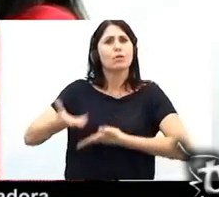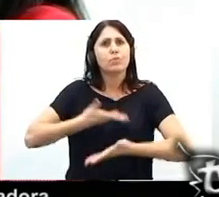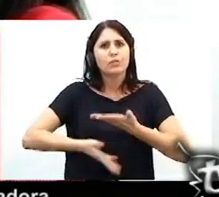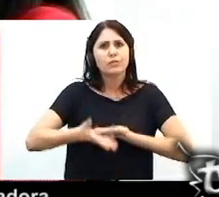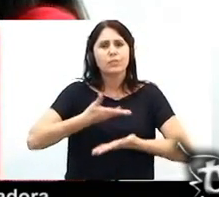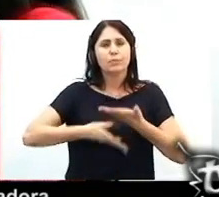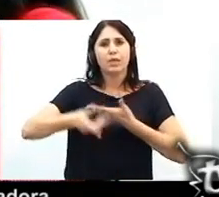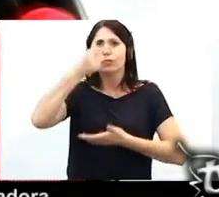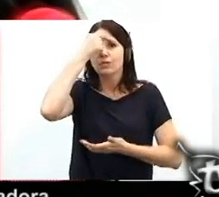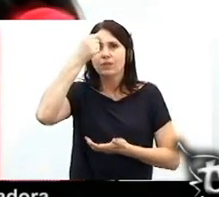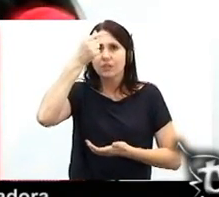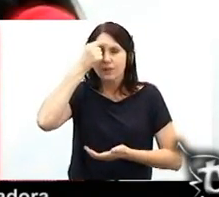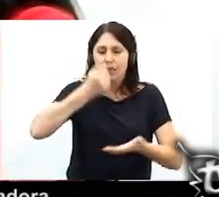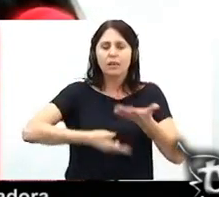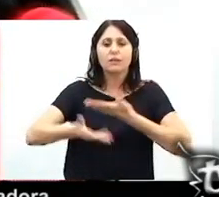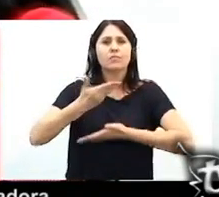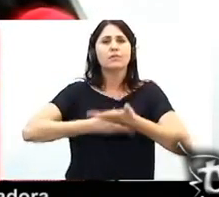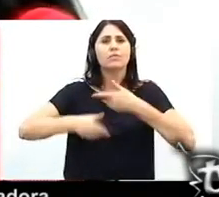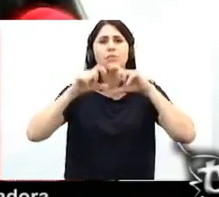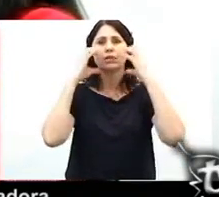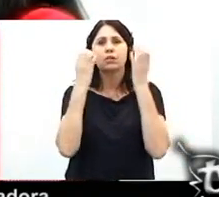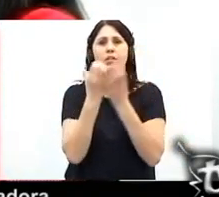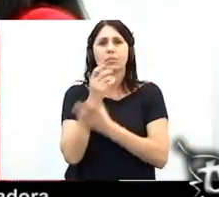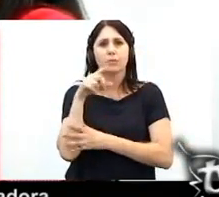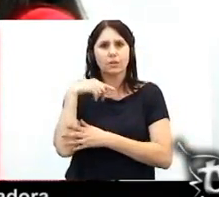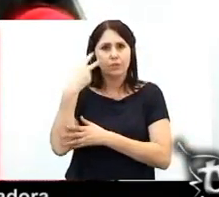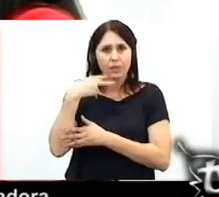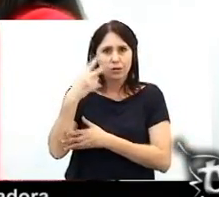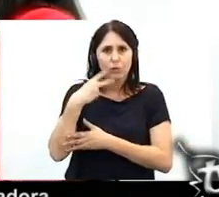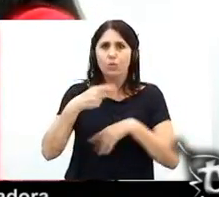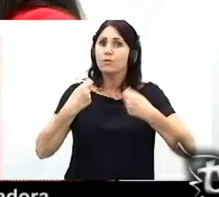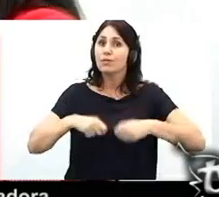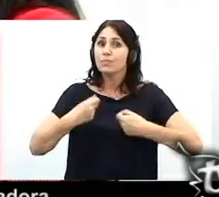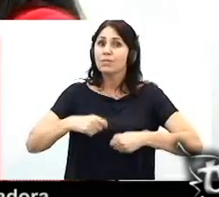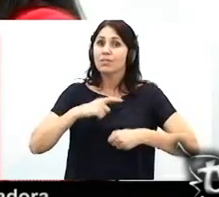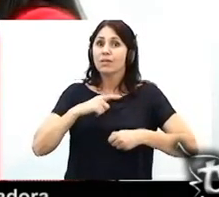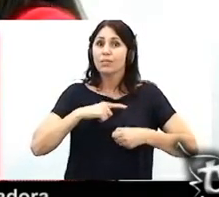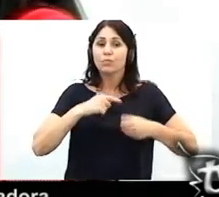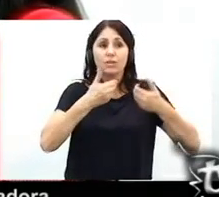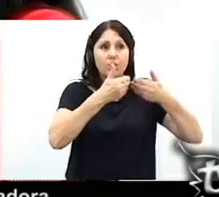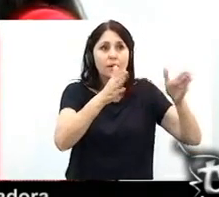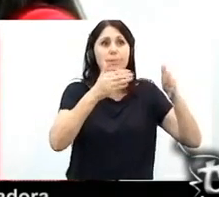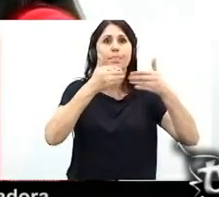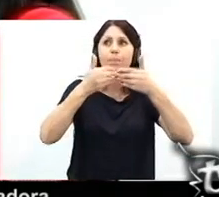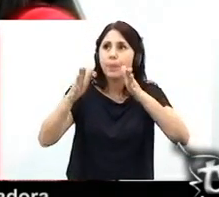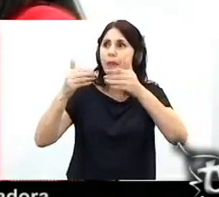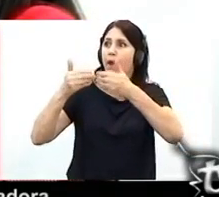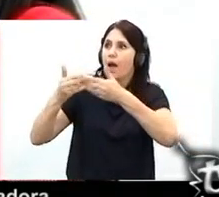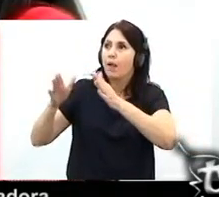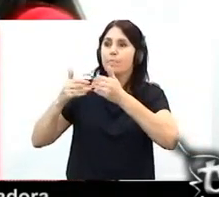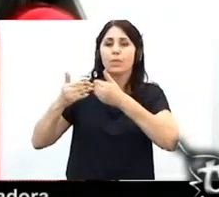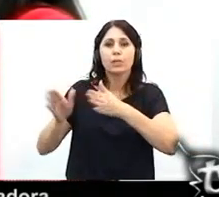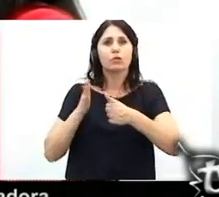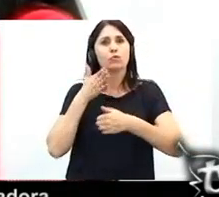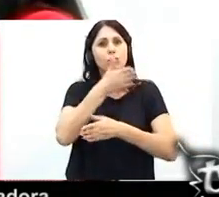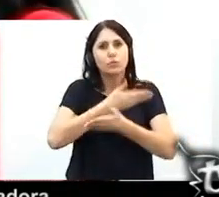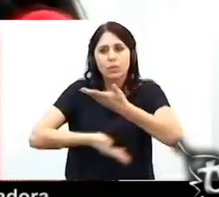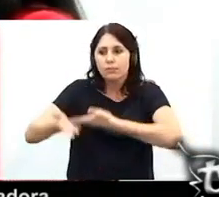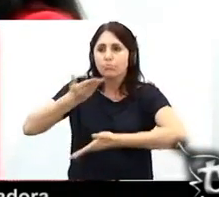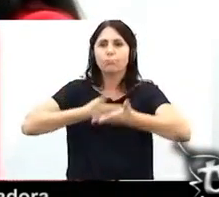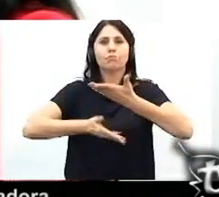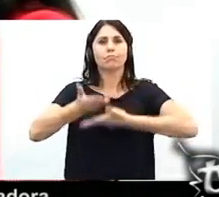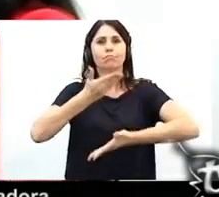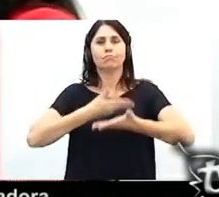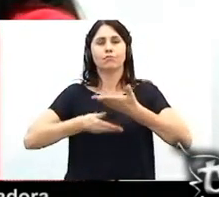preparada para isso. Então, nós temos que pensar em políticas públicas e que bom o envolvimento da universidade, da Câmara